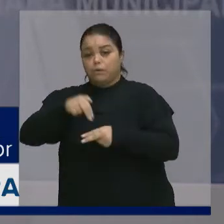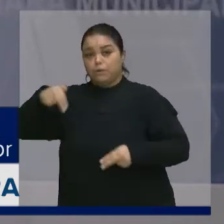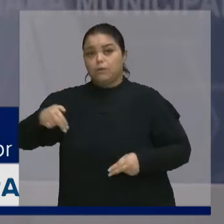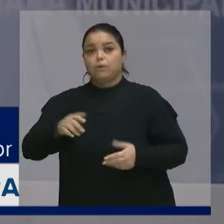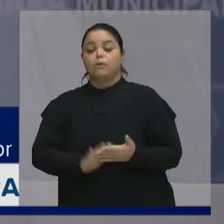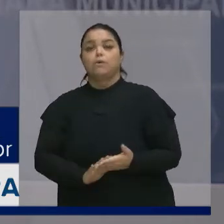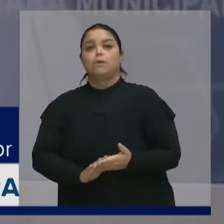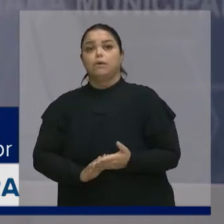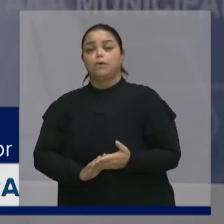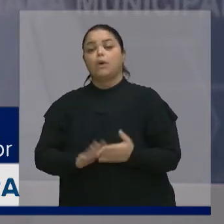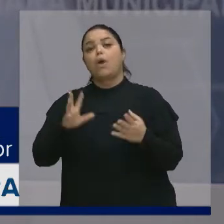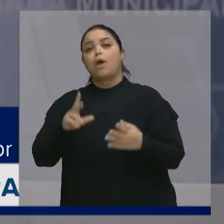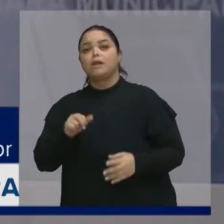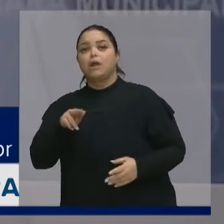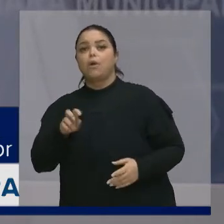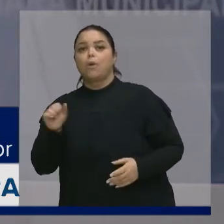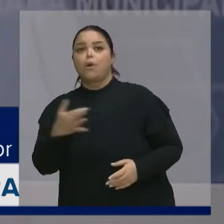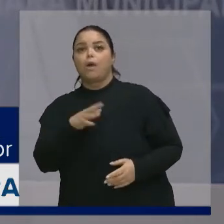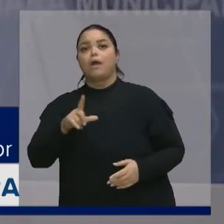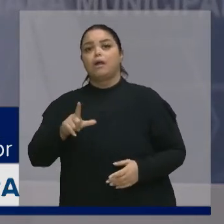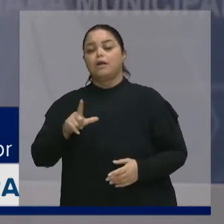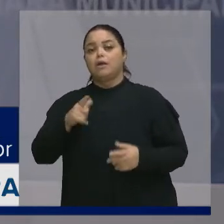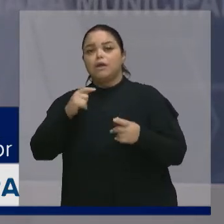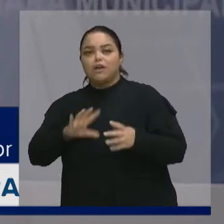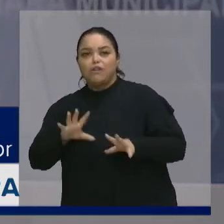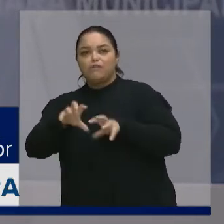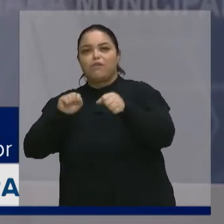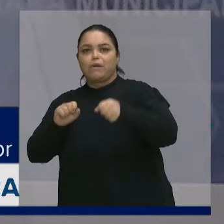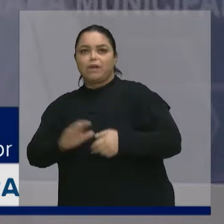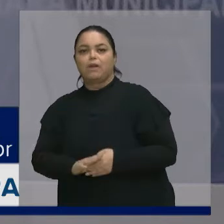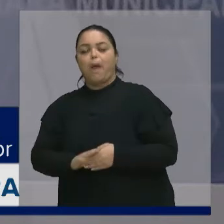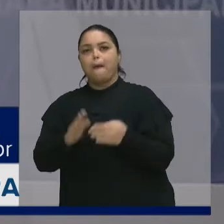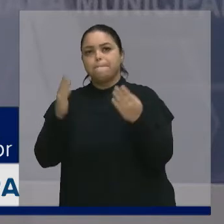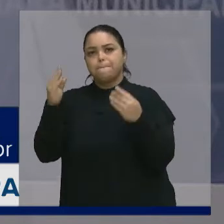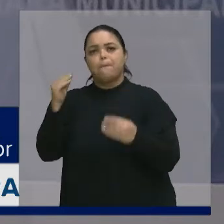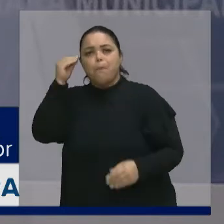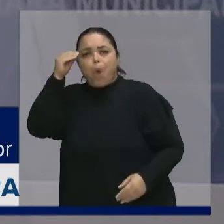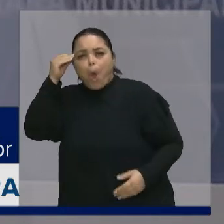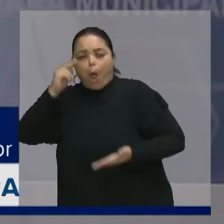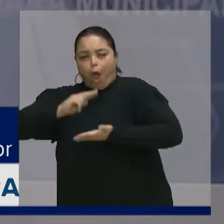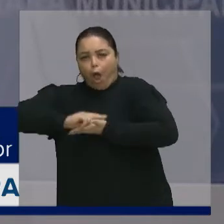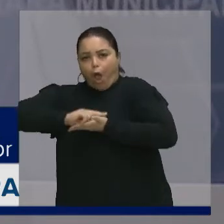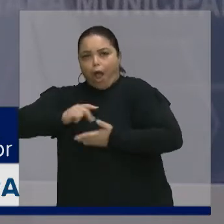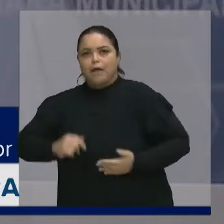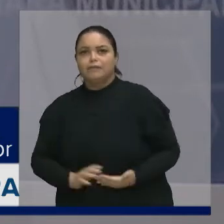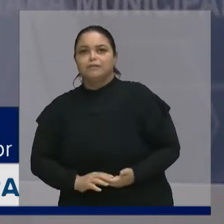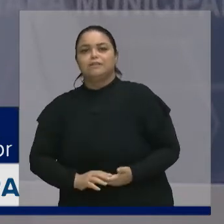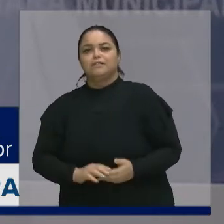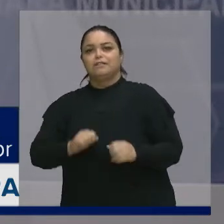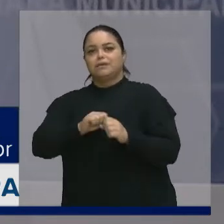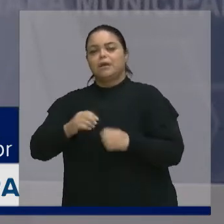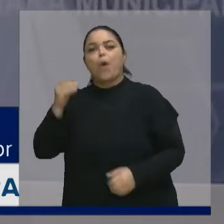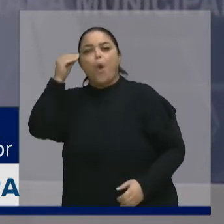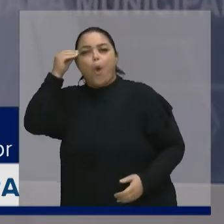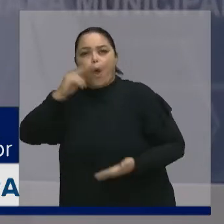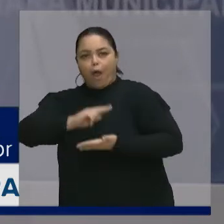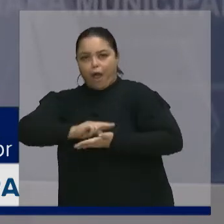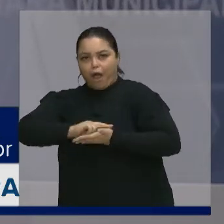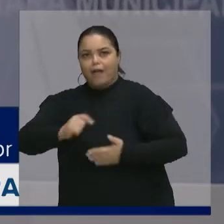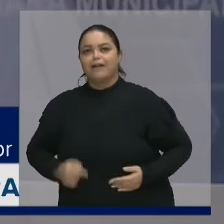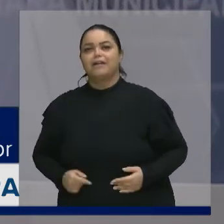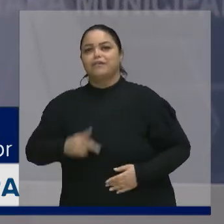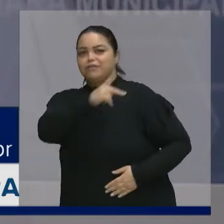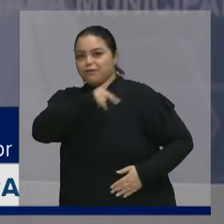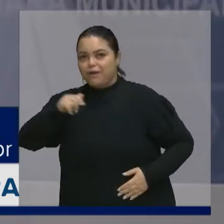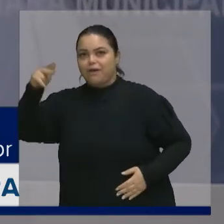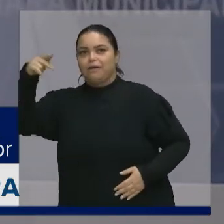de neurolinguística e tem formação clínica em psicanálise pela Associação Psicanalítica do Vale do